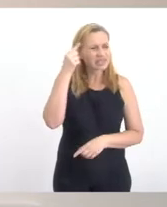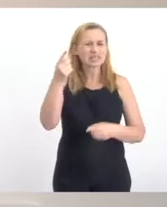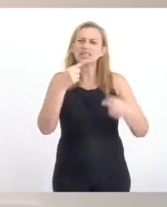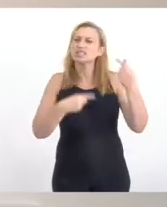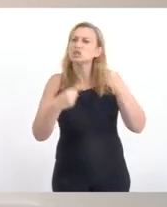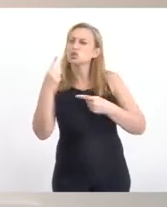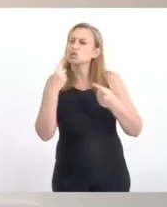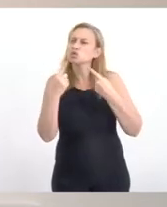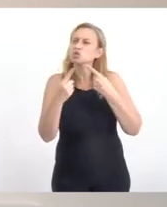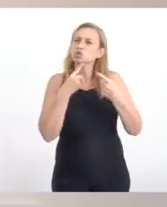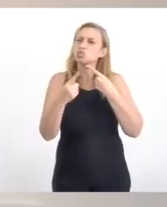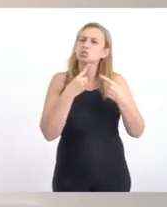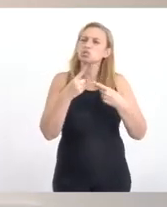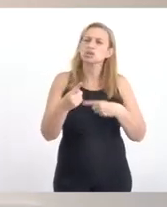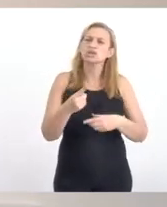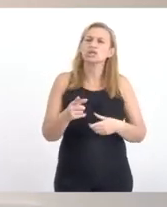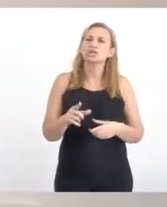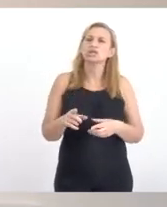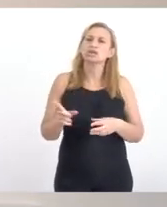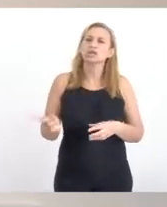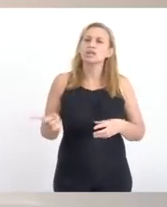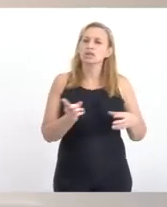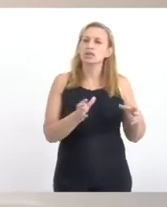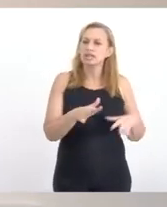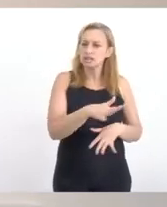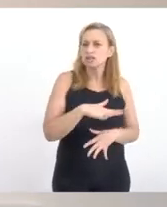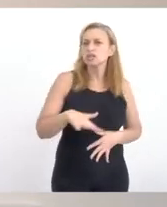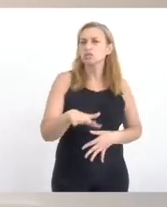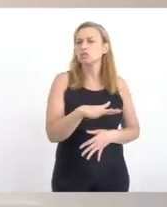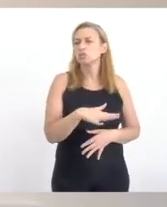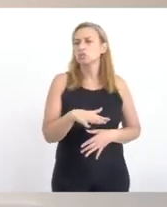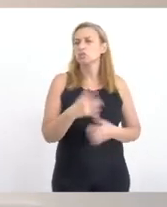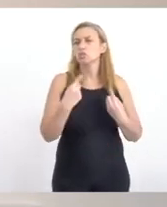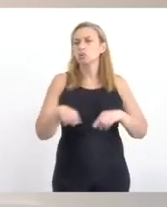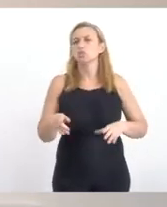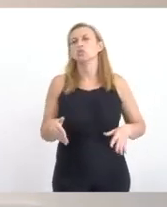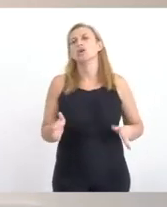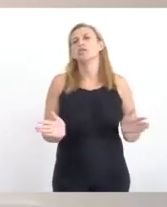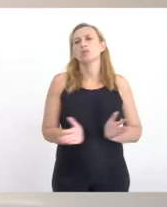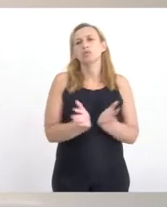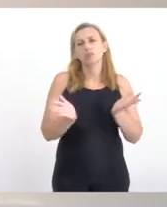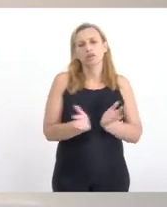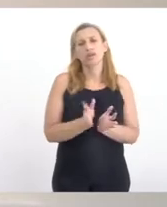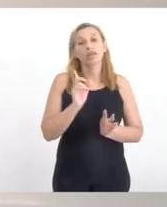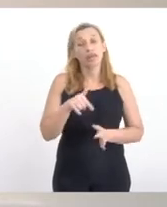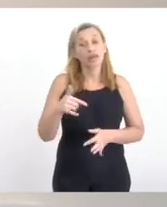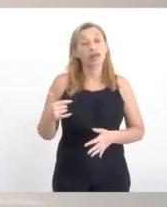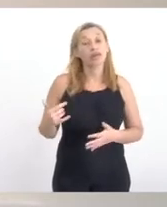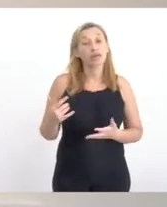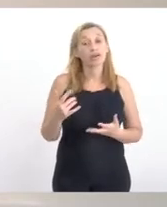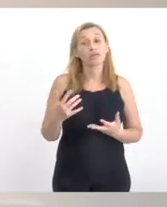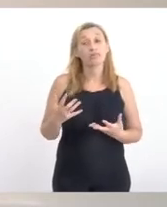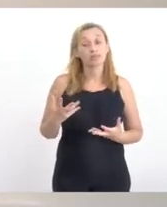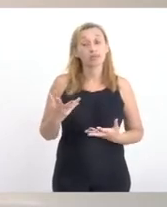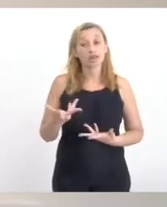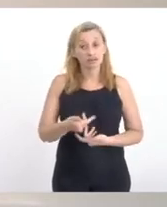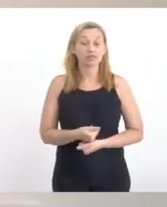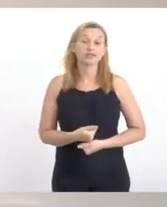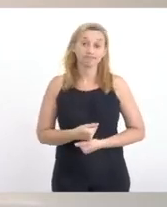discuta que reflita que traga para esse espaço né o combate à pobreza é uma ousadia